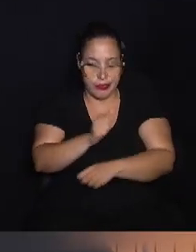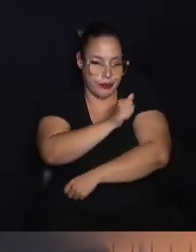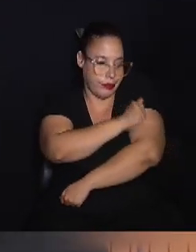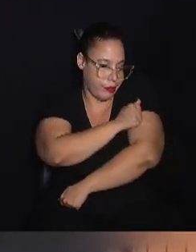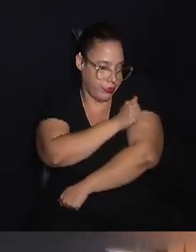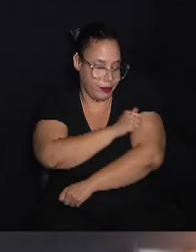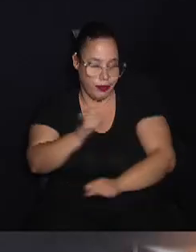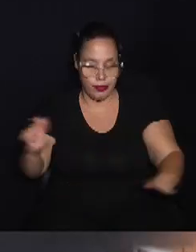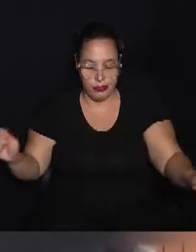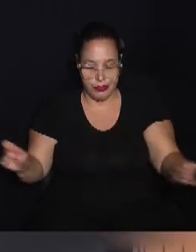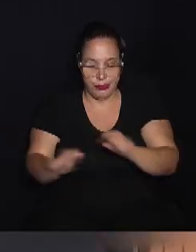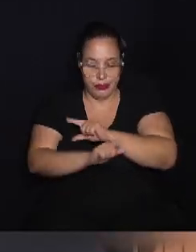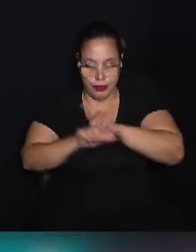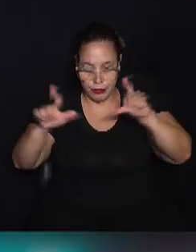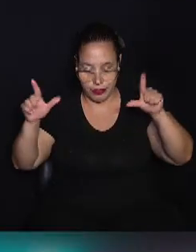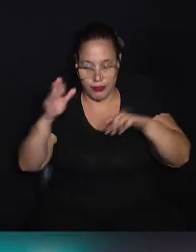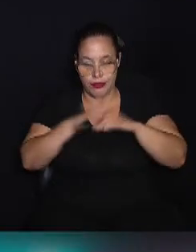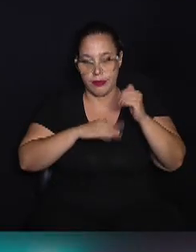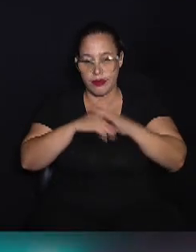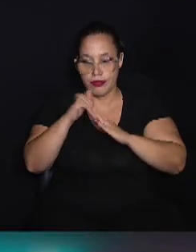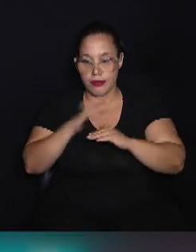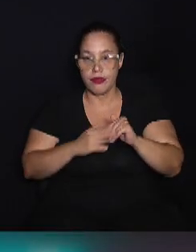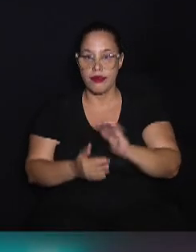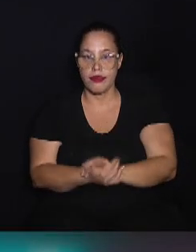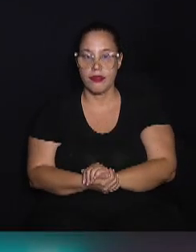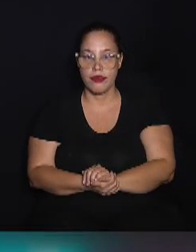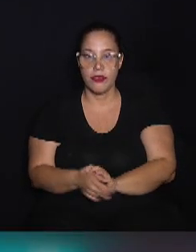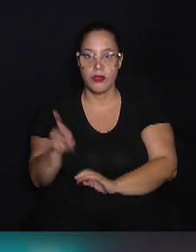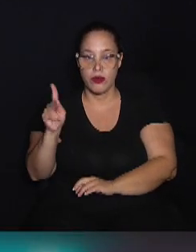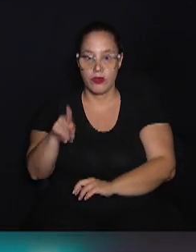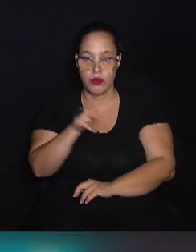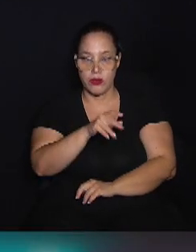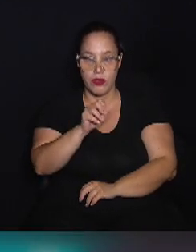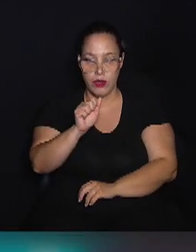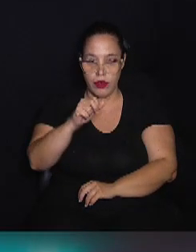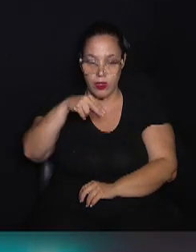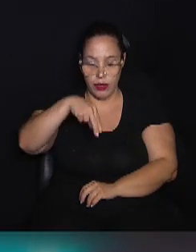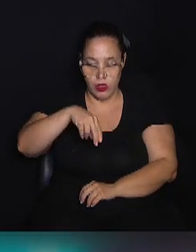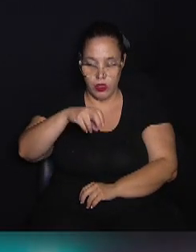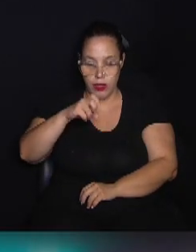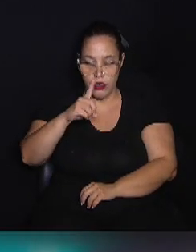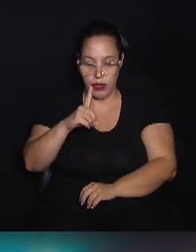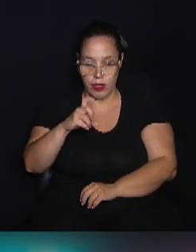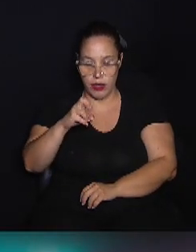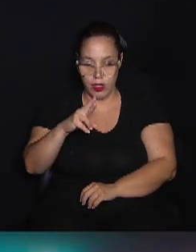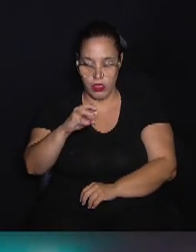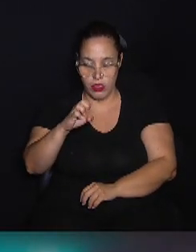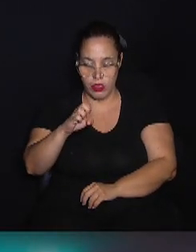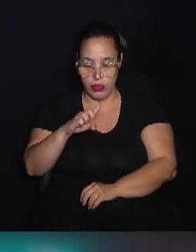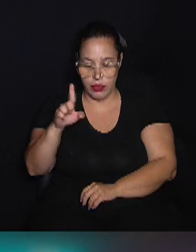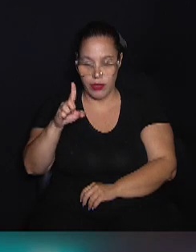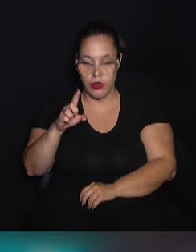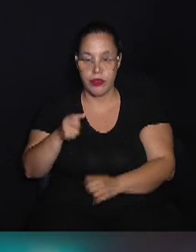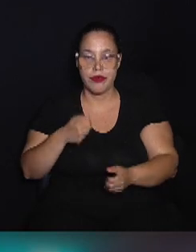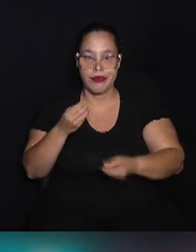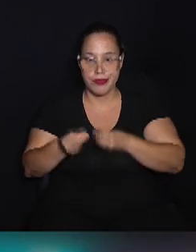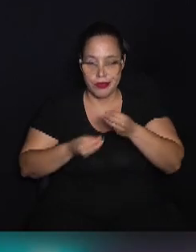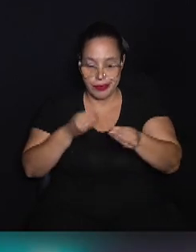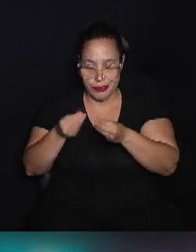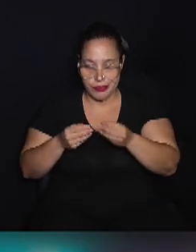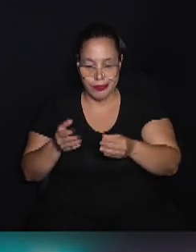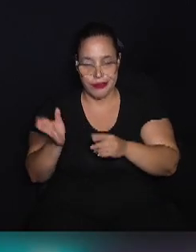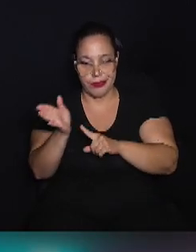tenham se destacado em suas atividades ao professor André luí Bordon que sempre atuou tentando utilizar a